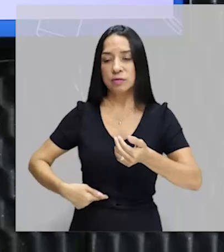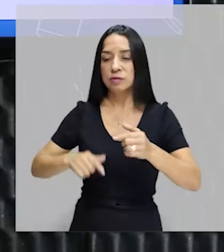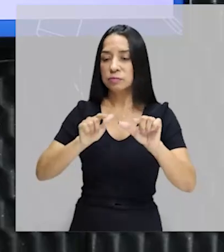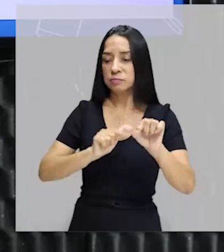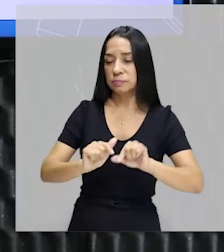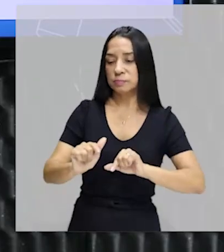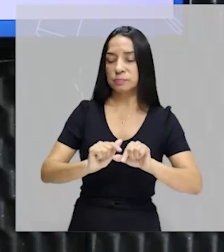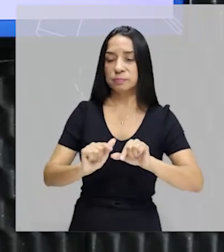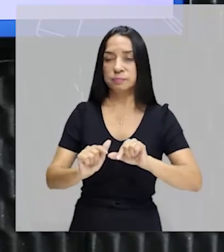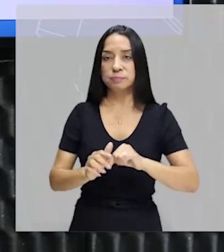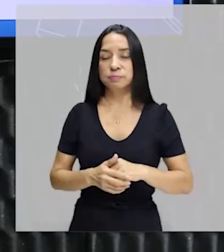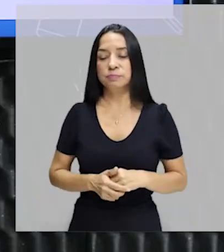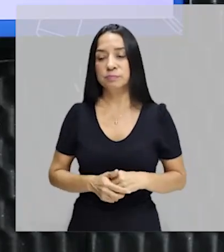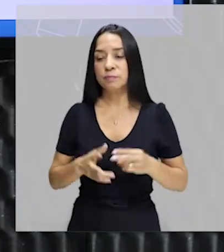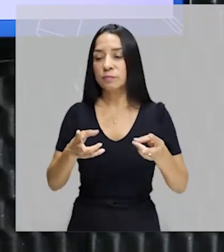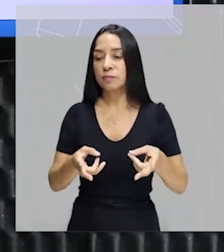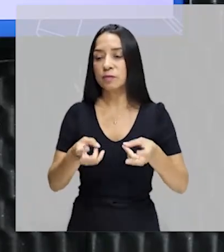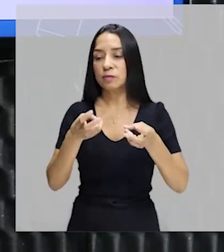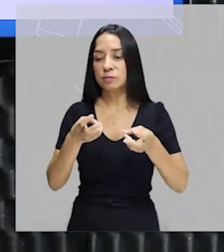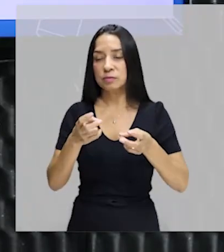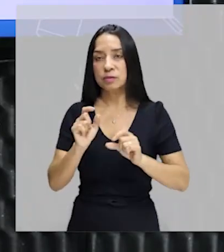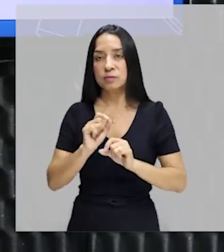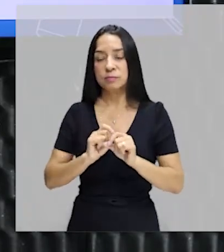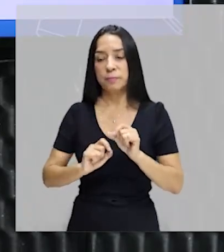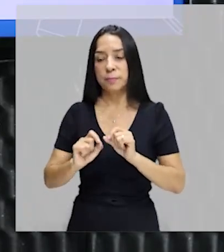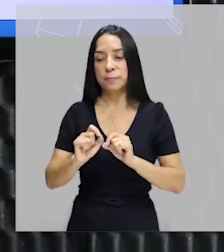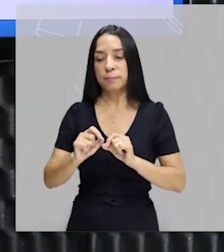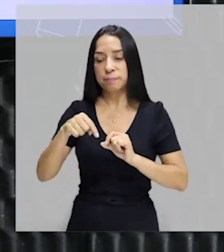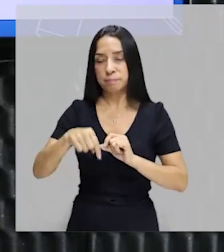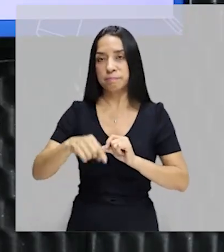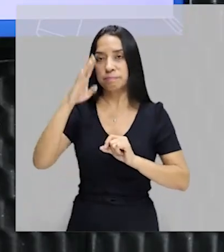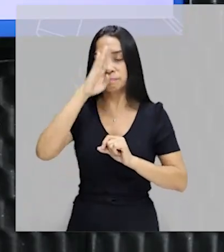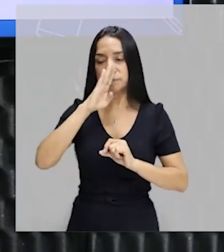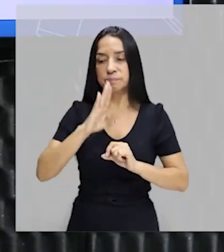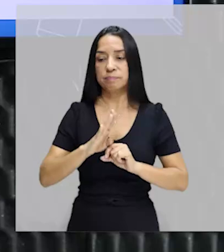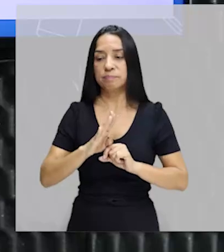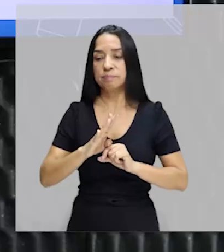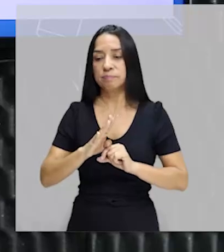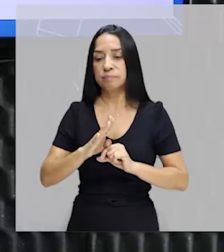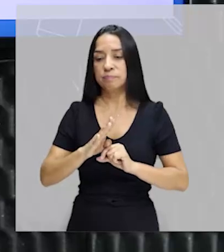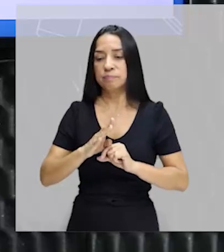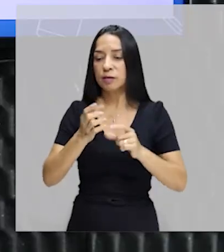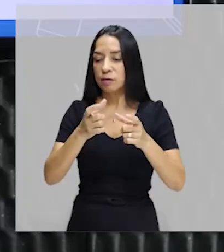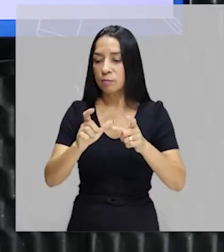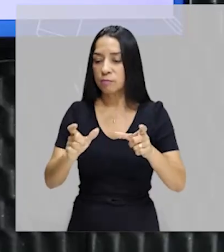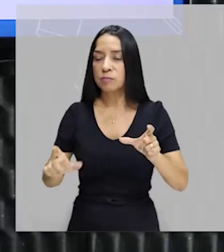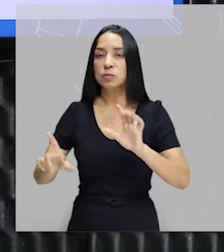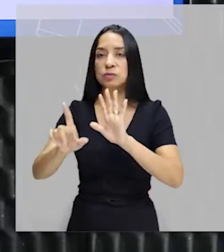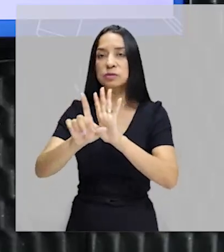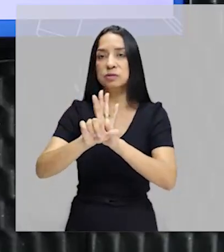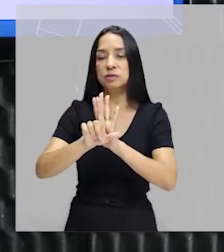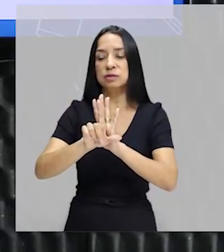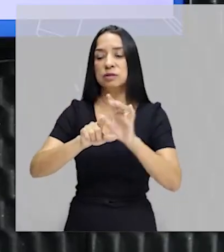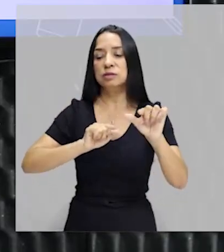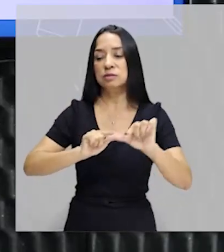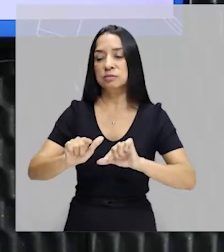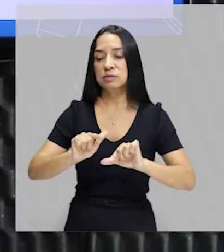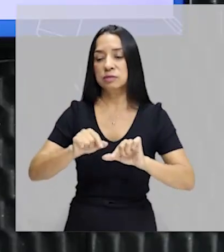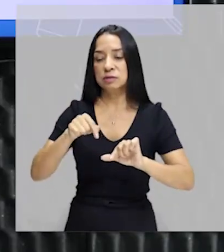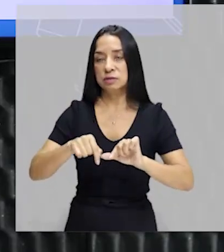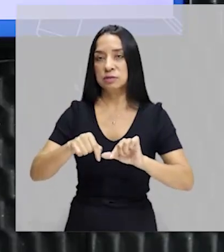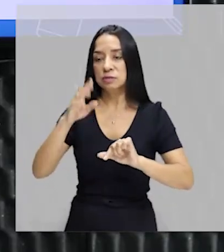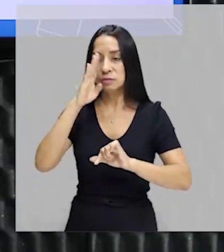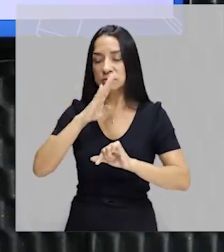trabalhadores. Observe que no caso do Brasil, a grande maioria das leis trabalhistas no